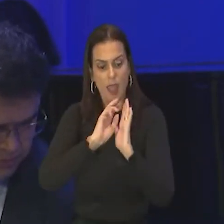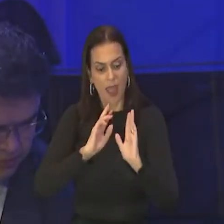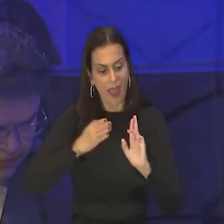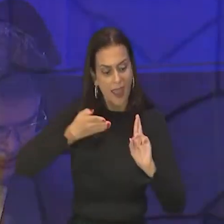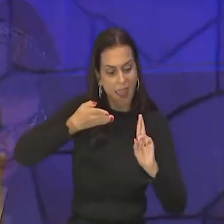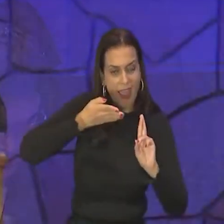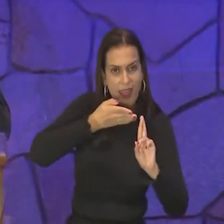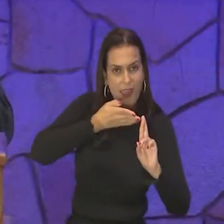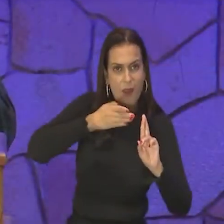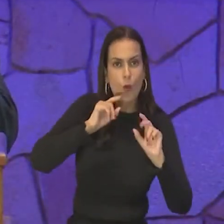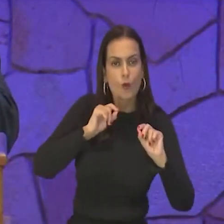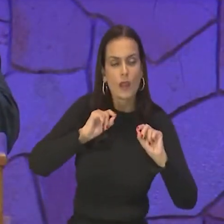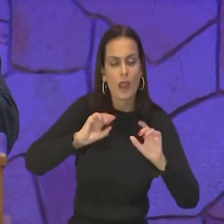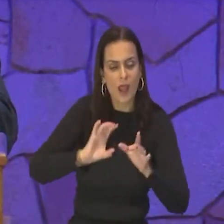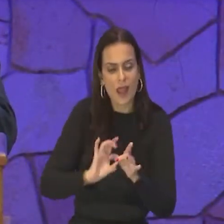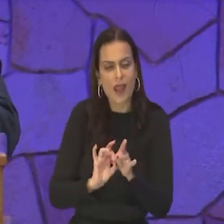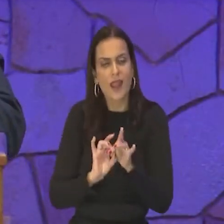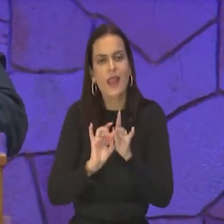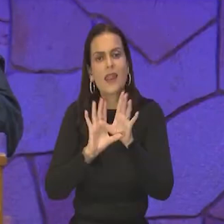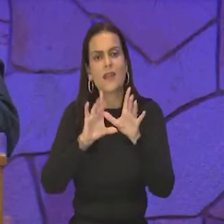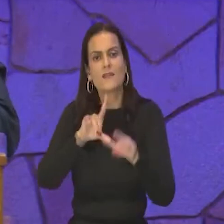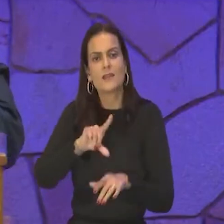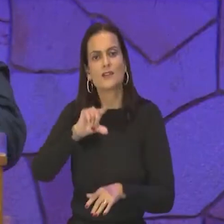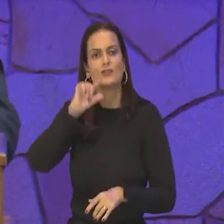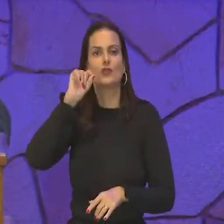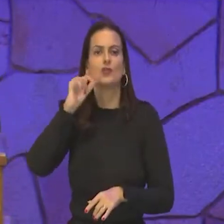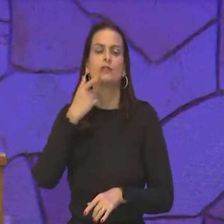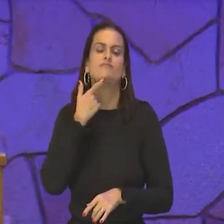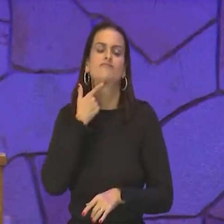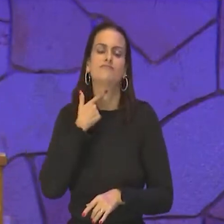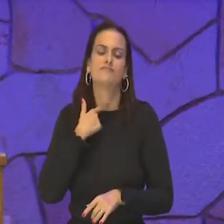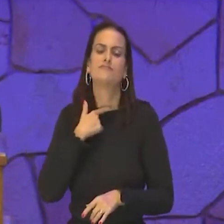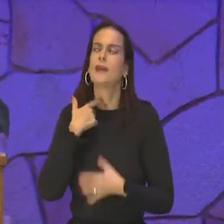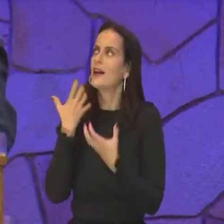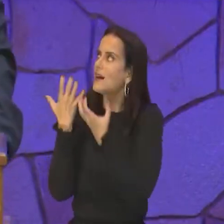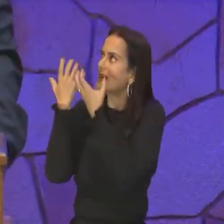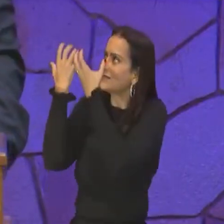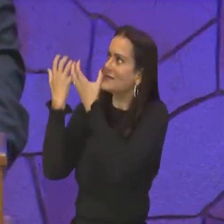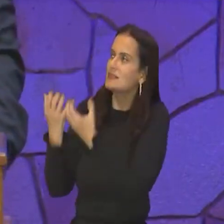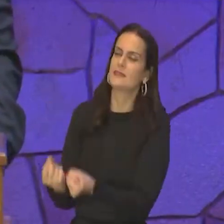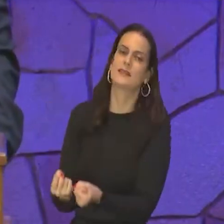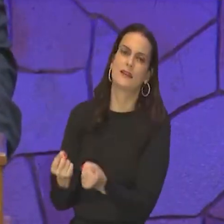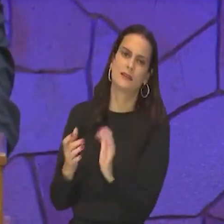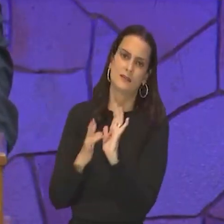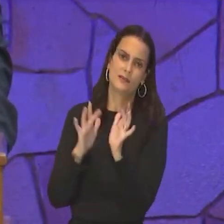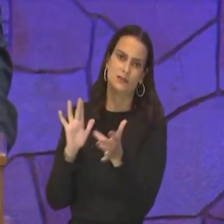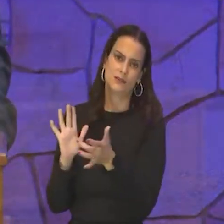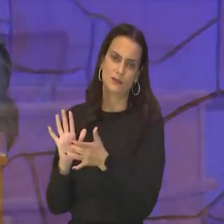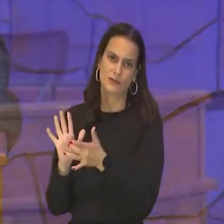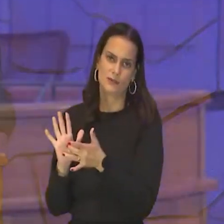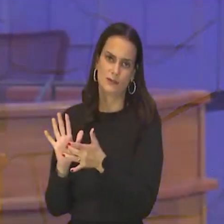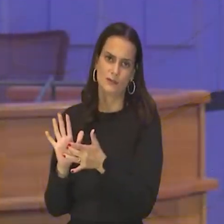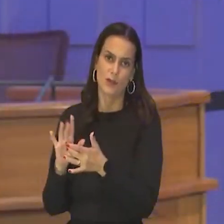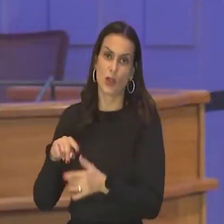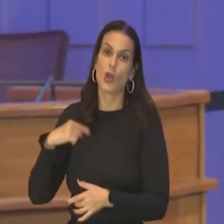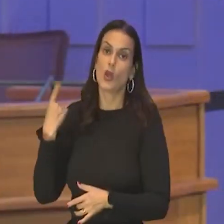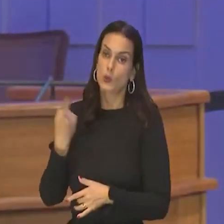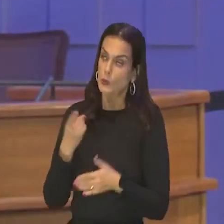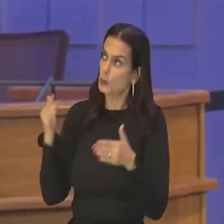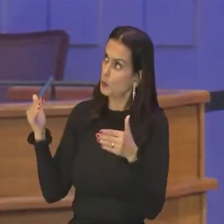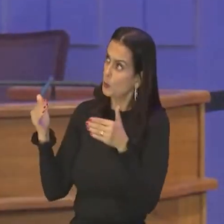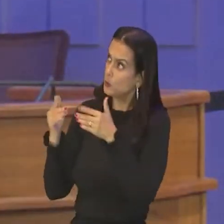nossa livre escolha, espontaneidade de que nós aceitamos a Cristo, nós vivemos segundo o